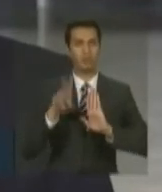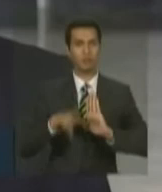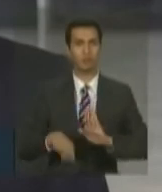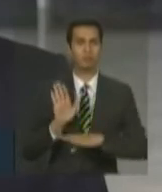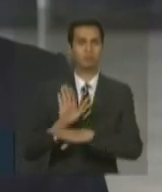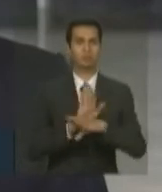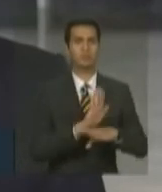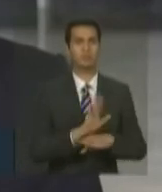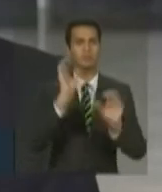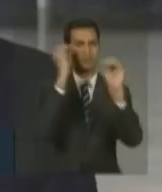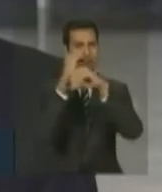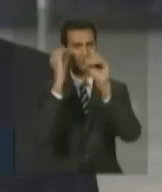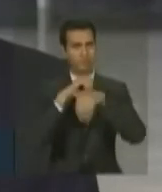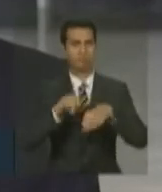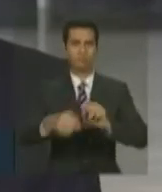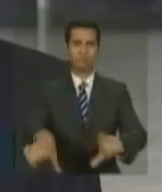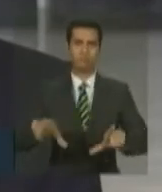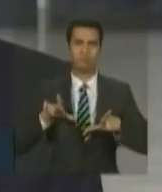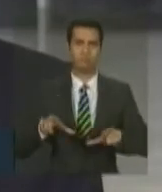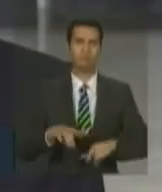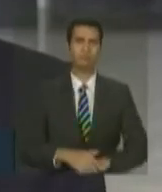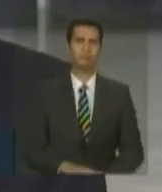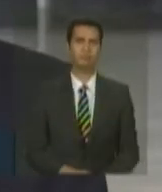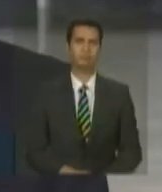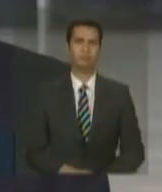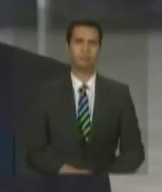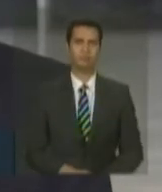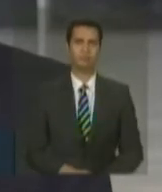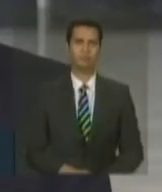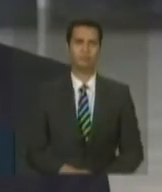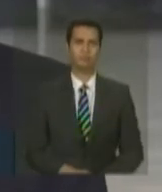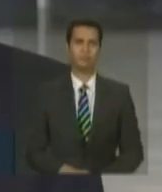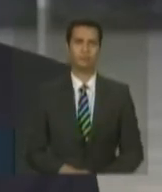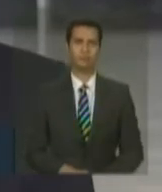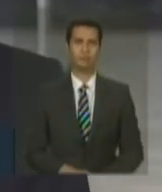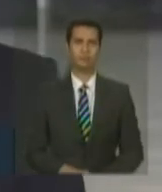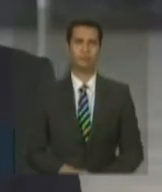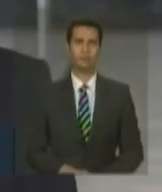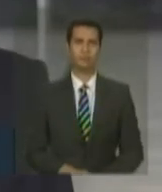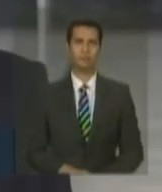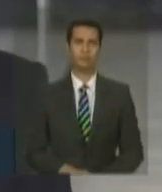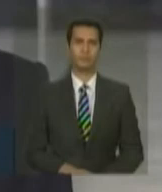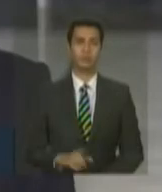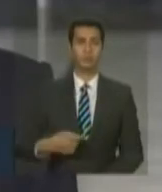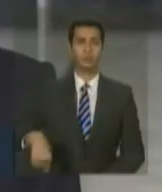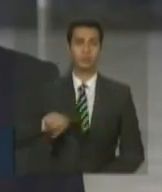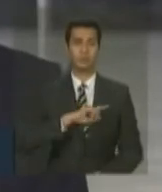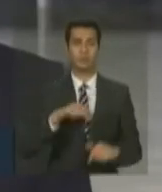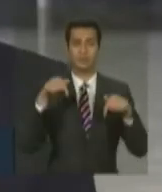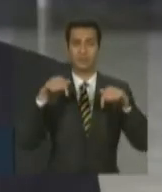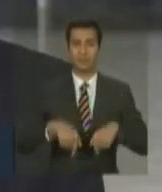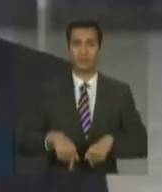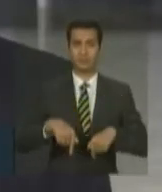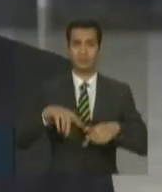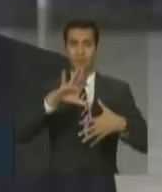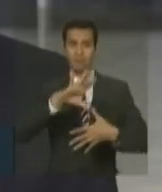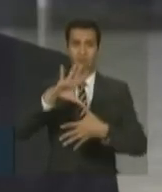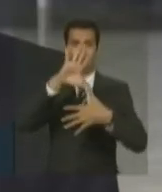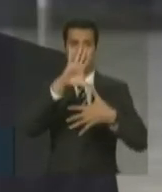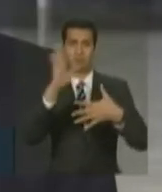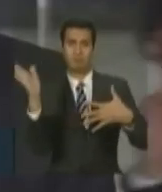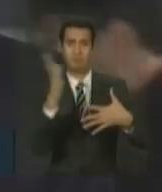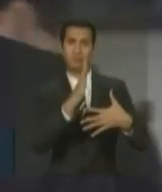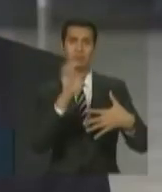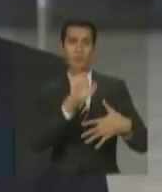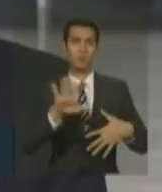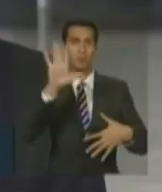teria mão de obra? Nós não temos nenhuma produção, e nenhum país do Ocidente tem. Portanto, vai ter que formar